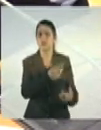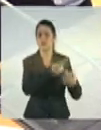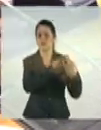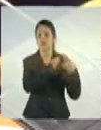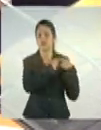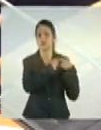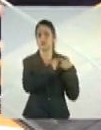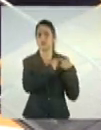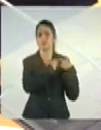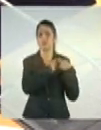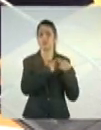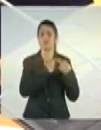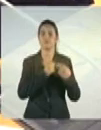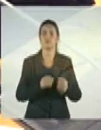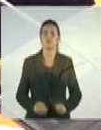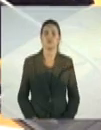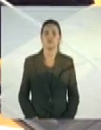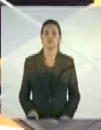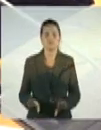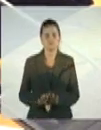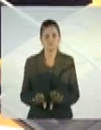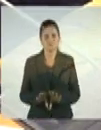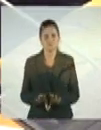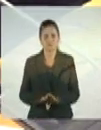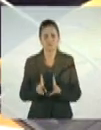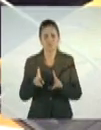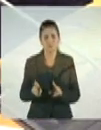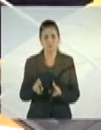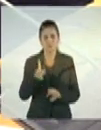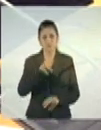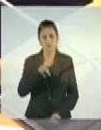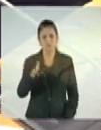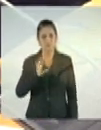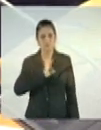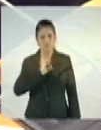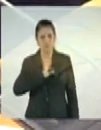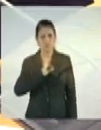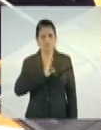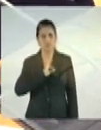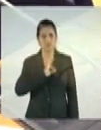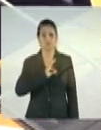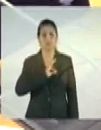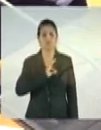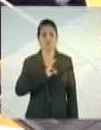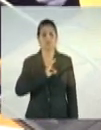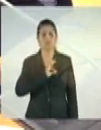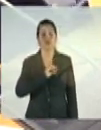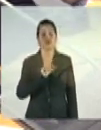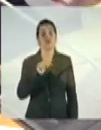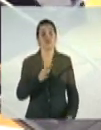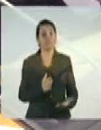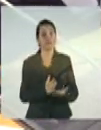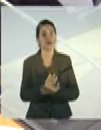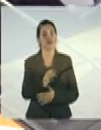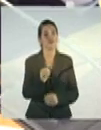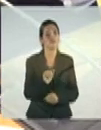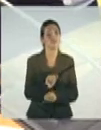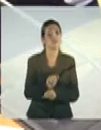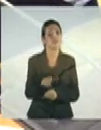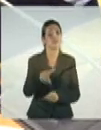da mesma forma inclusive que os policiais militares os excedentes do concurso da Polícia conseguiram Na verdade essa vitória importante e